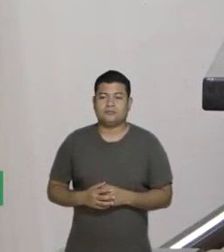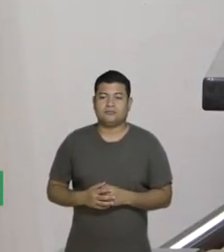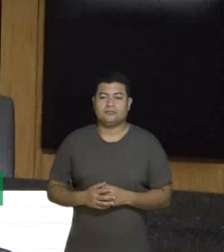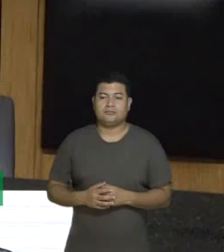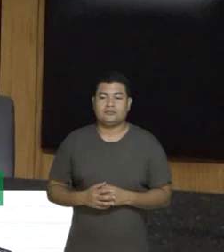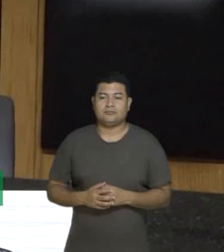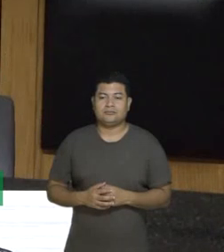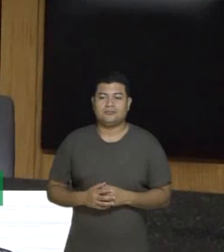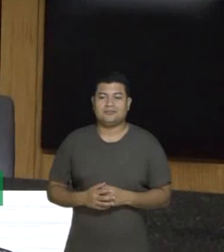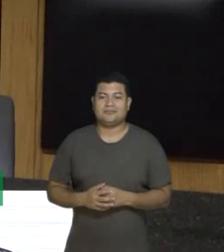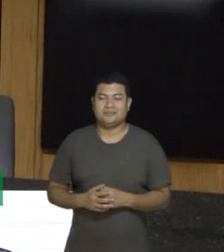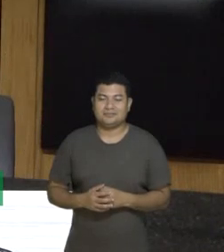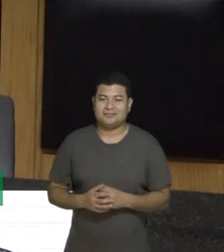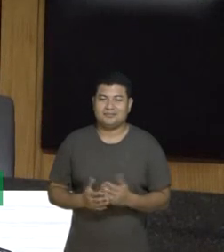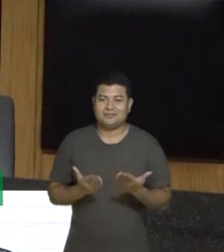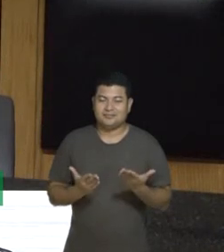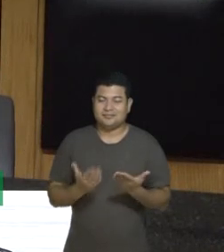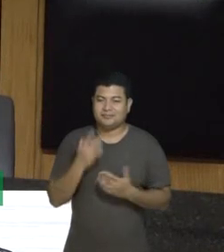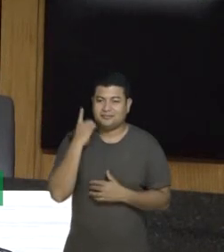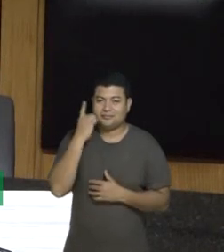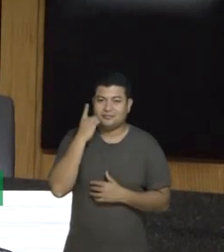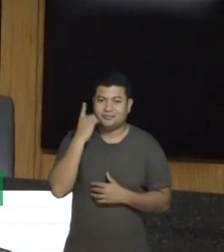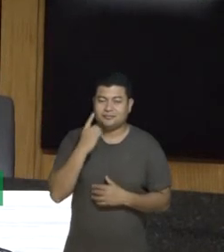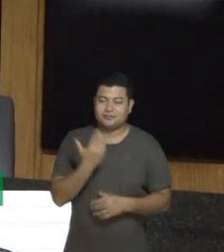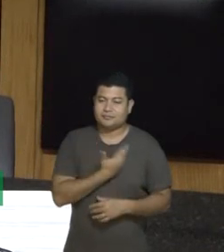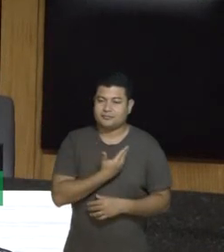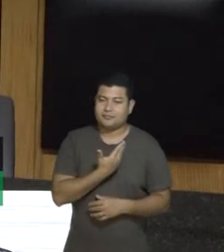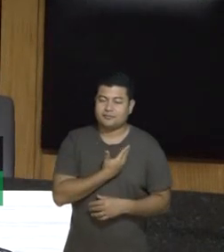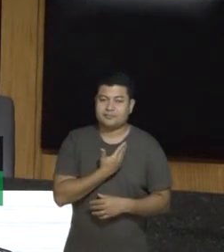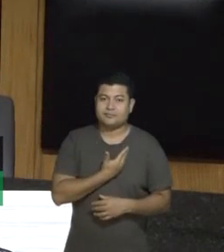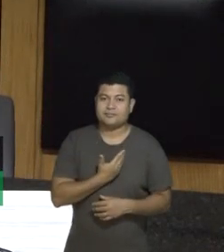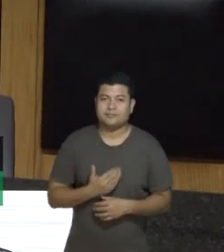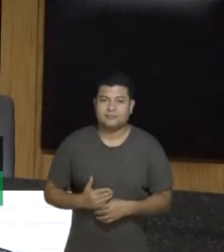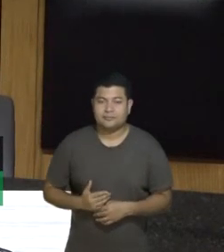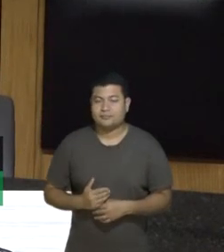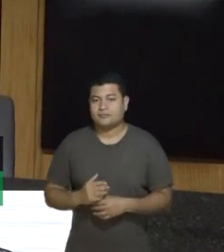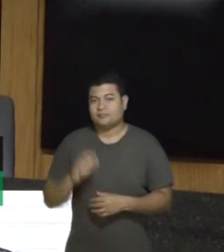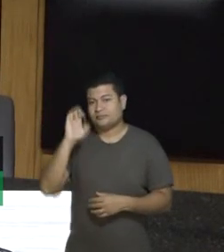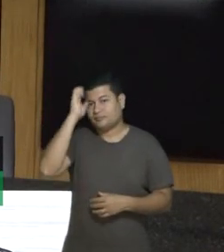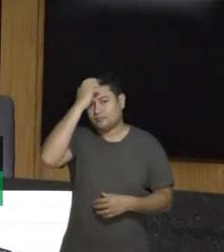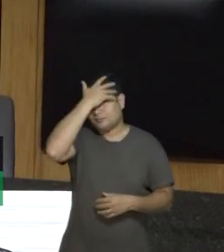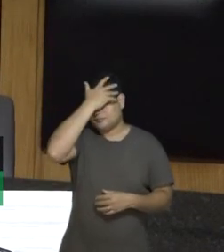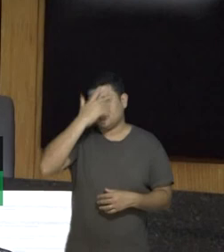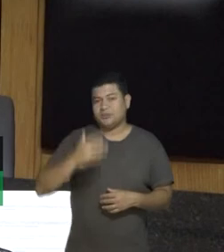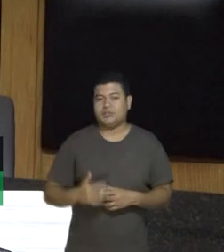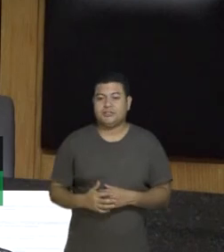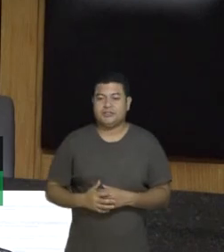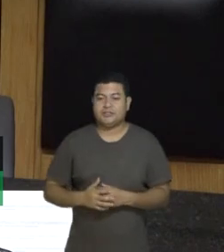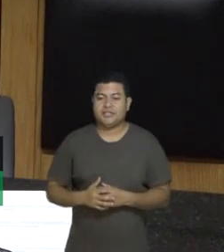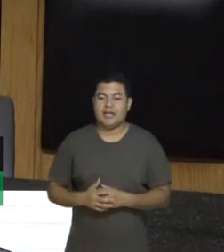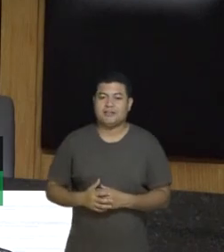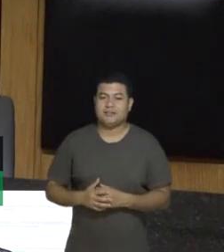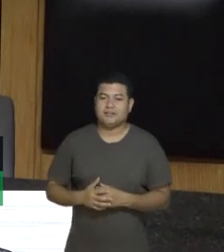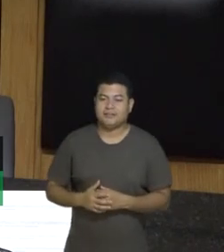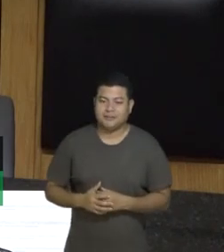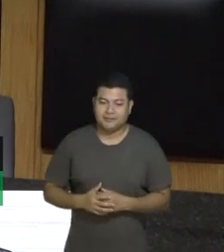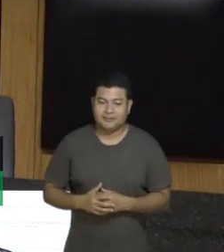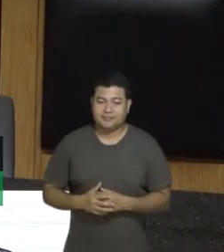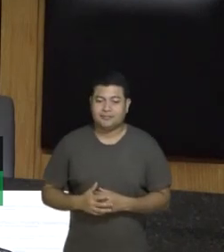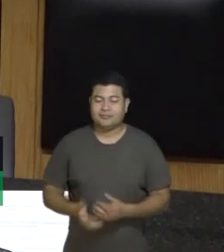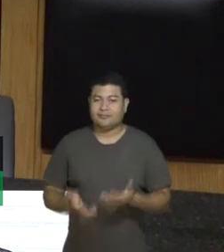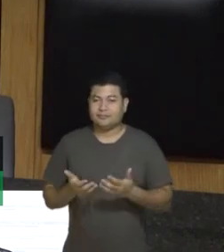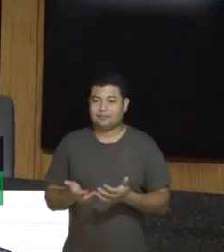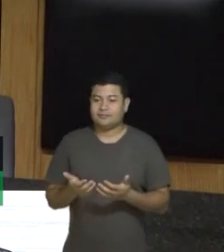Nobre deputado e colega, deputado Emerson Stein, eu quero lhe parabenizar